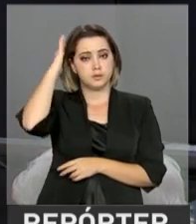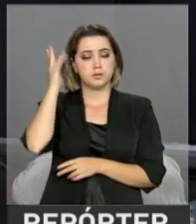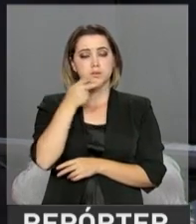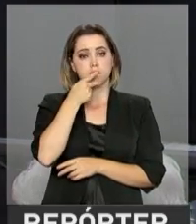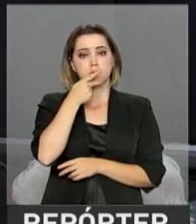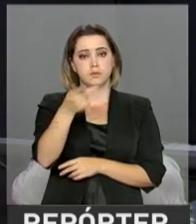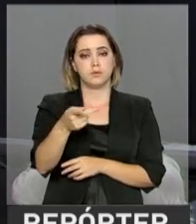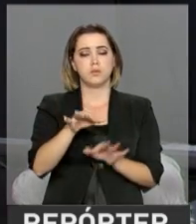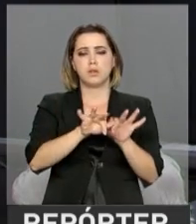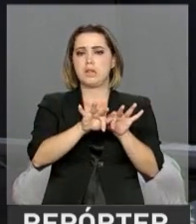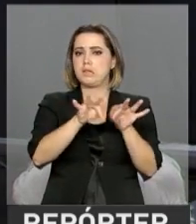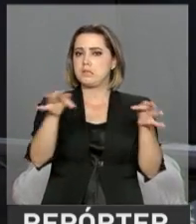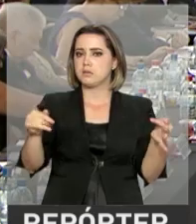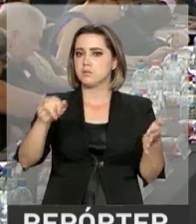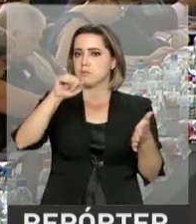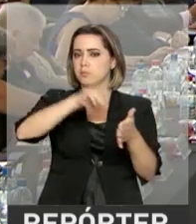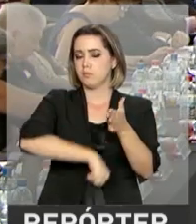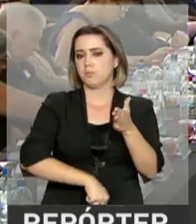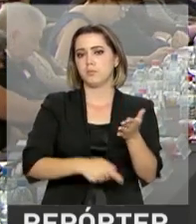uma